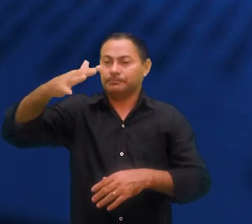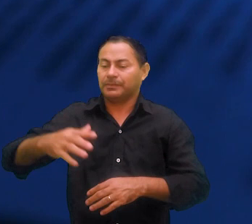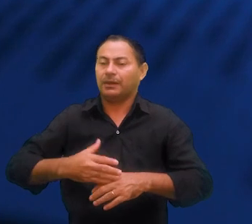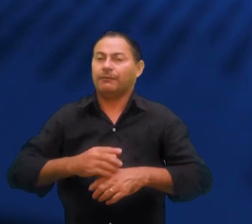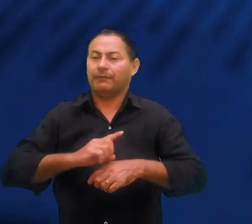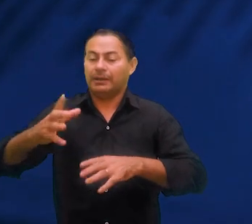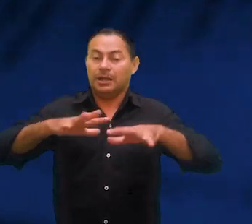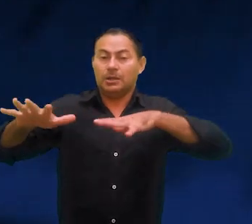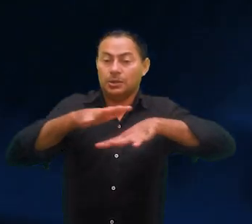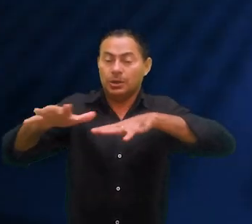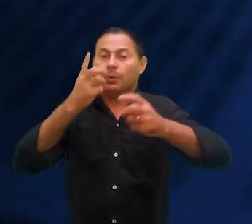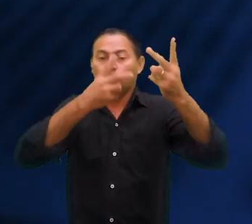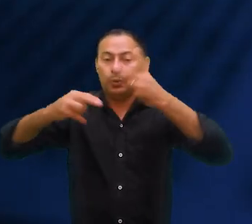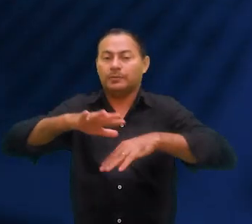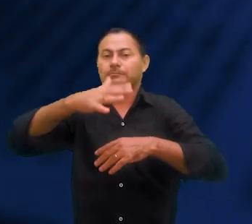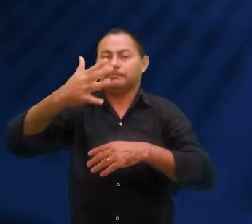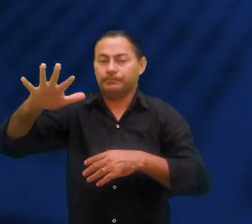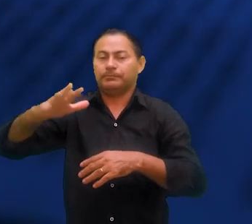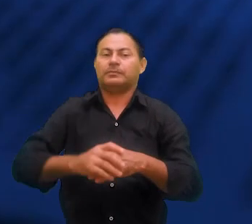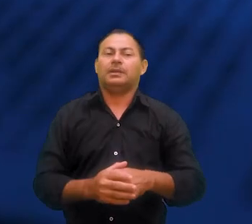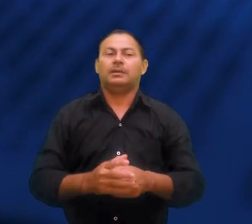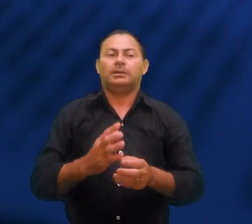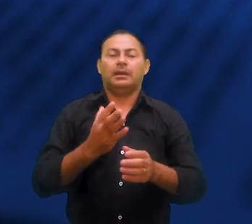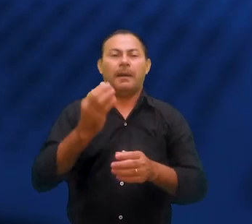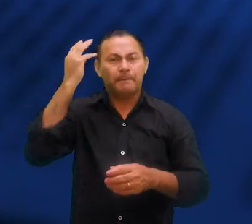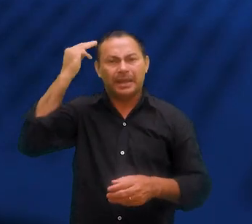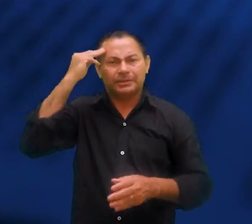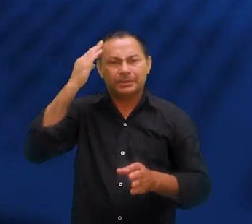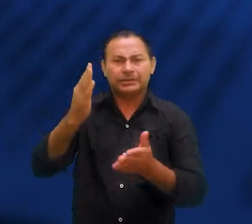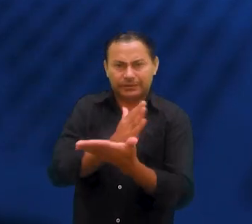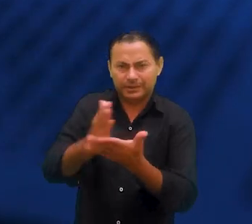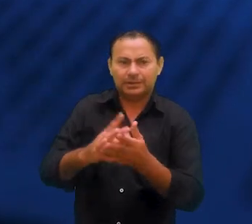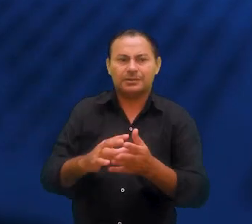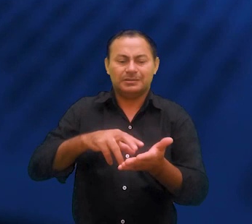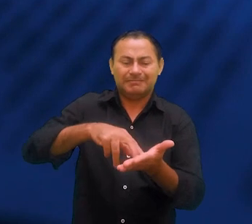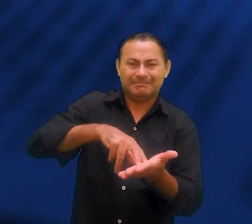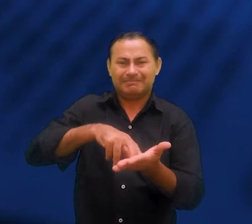do mar, levada e agitada pelo vento. Tem mente dividida e é